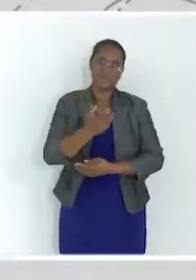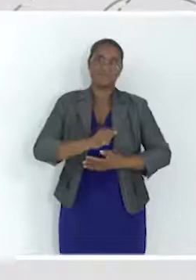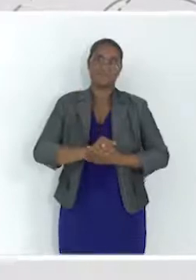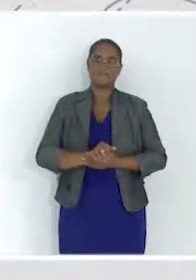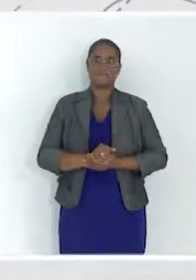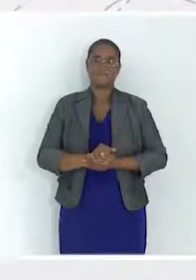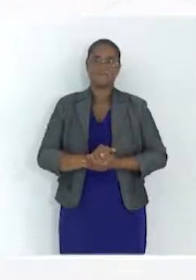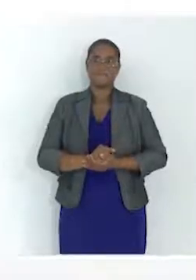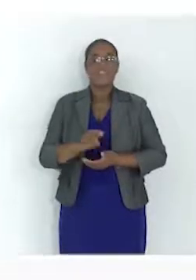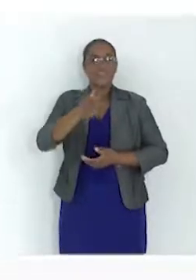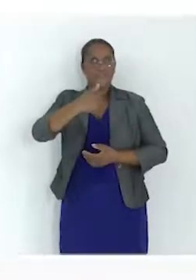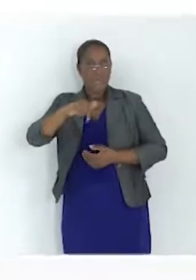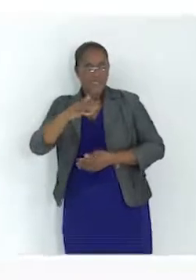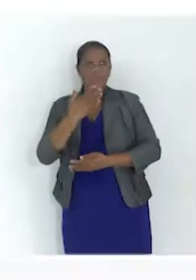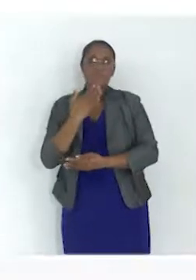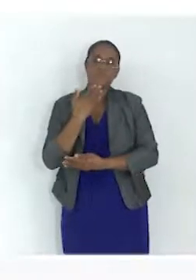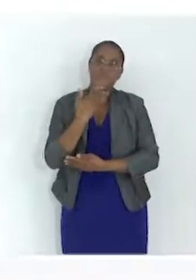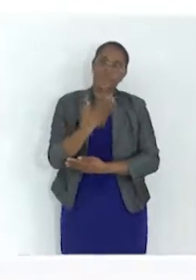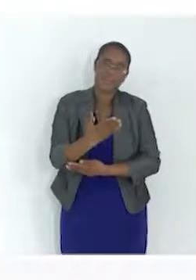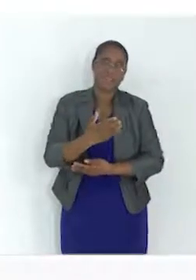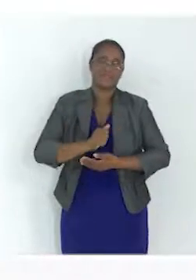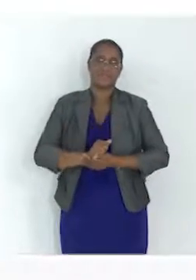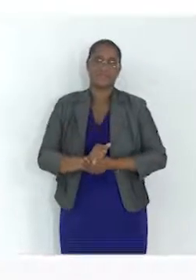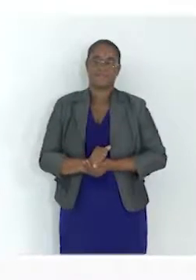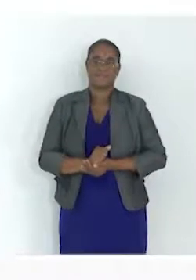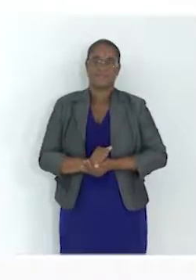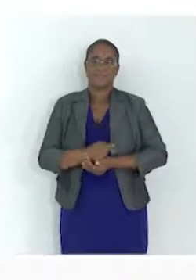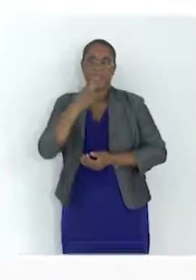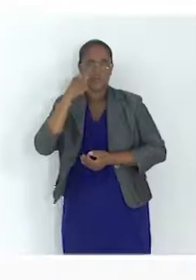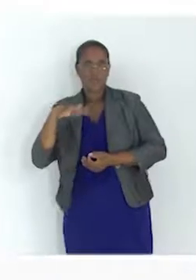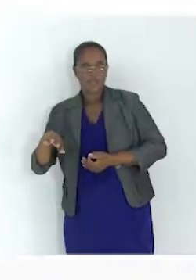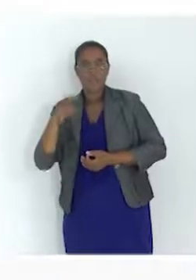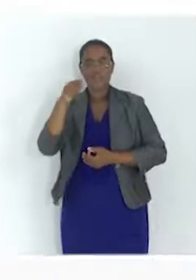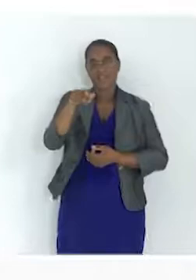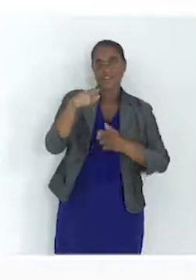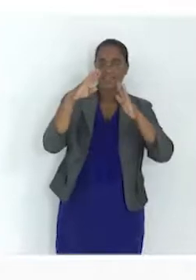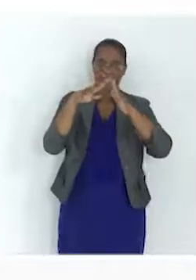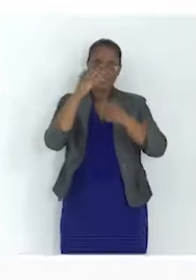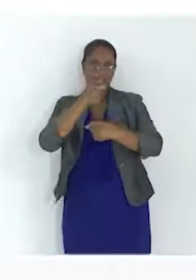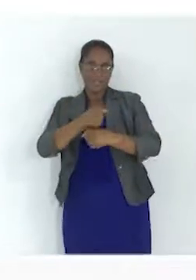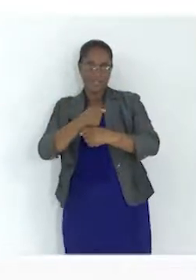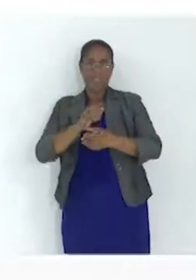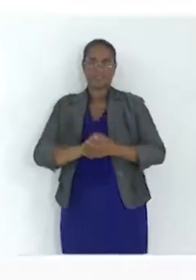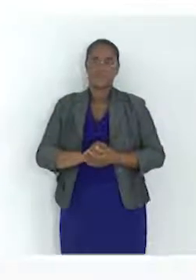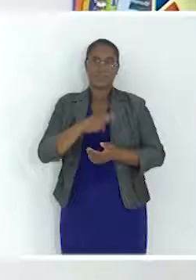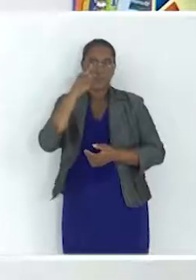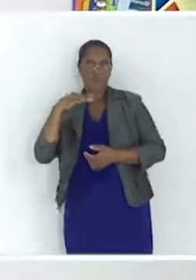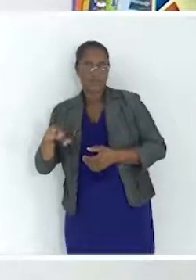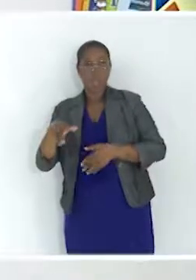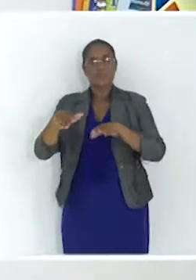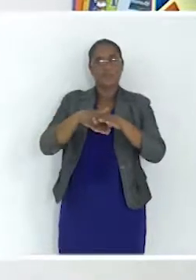agradecer aos meninos que estão em casa a trabalhar, aos meninos que participaram nas nossas